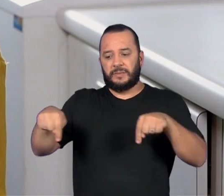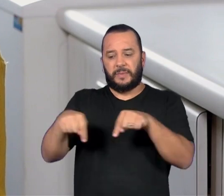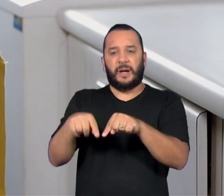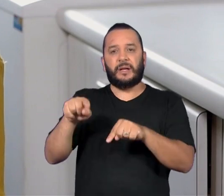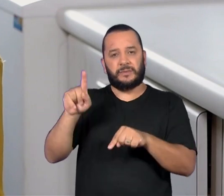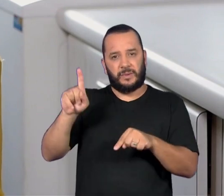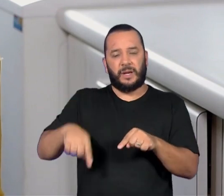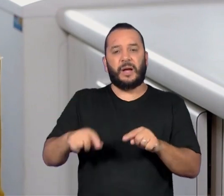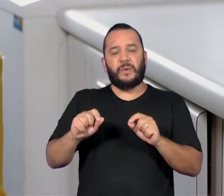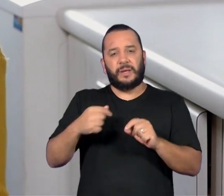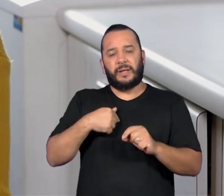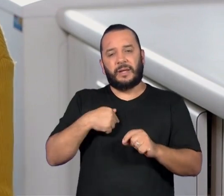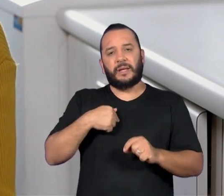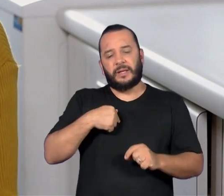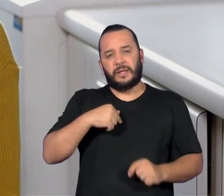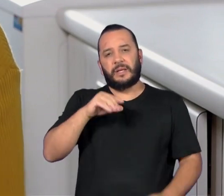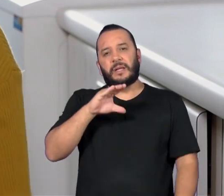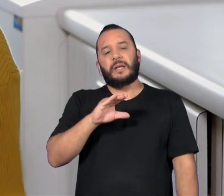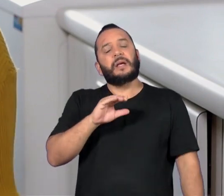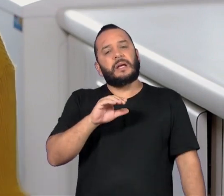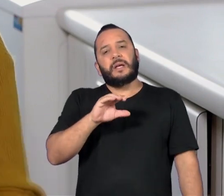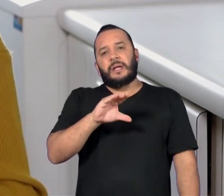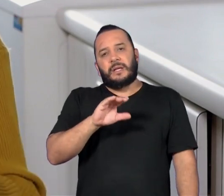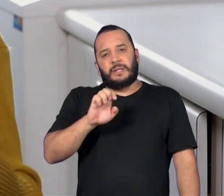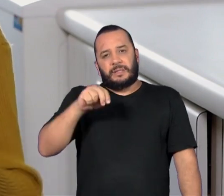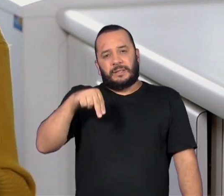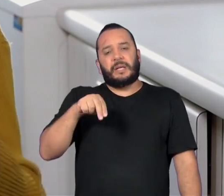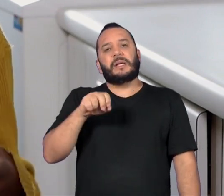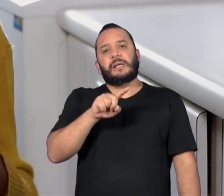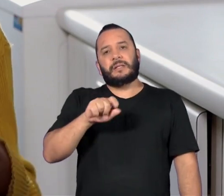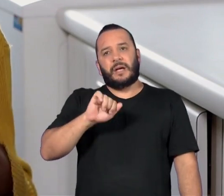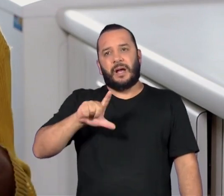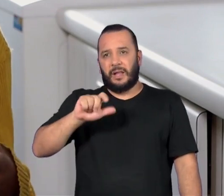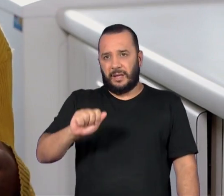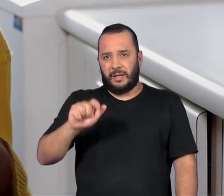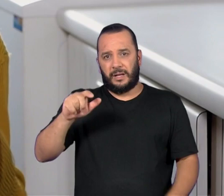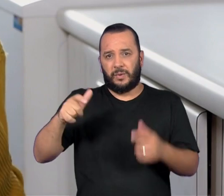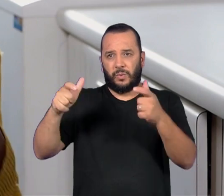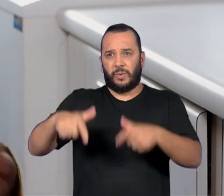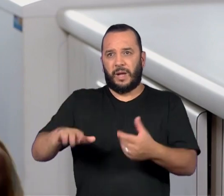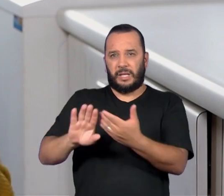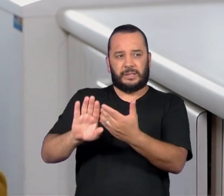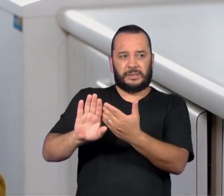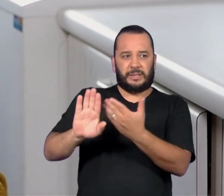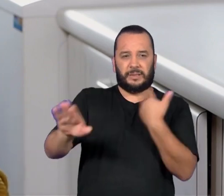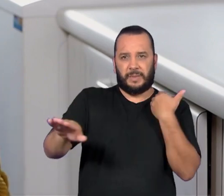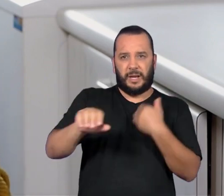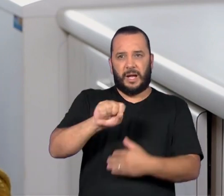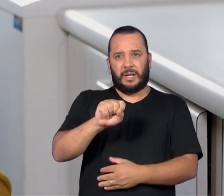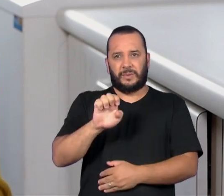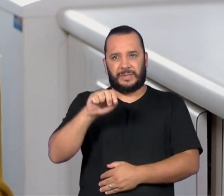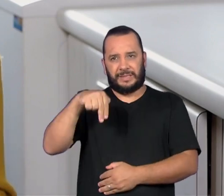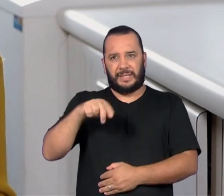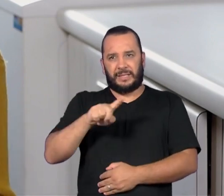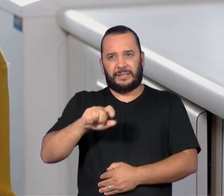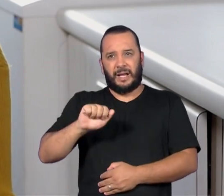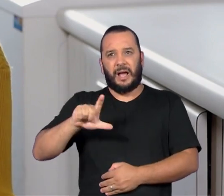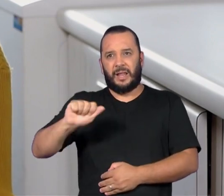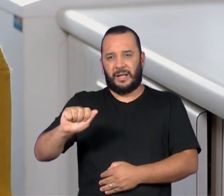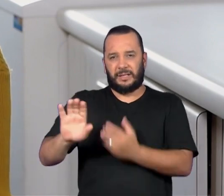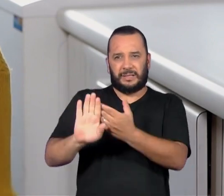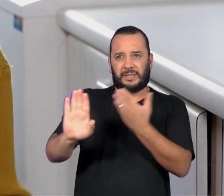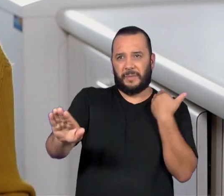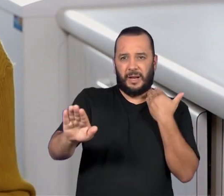senzala, que poderia estar um pouco mais separado, né, da estrutura da construção, ou poderia